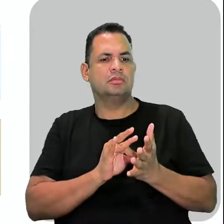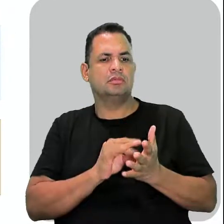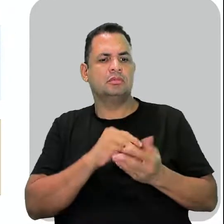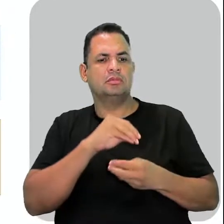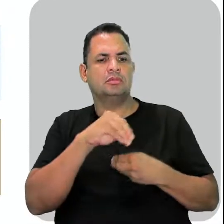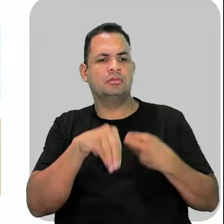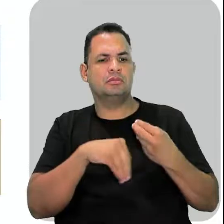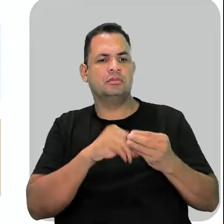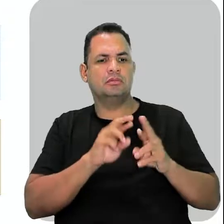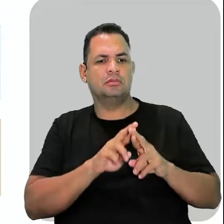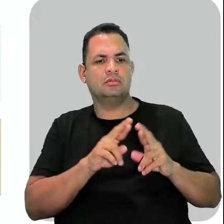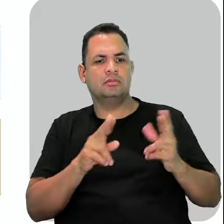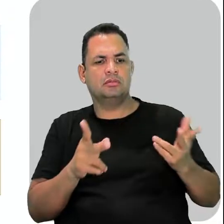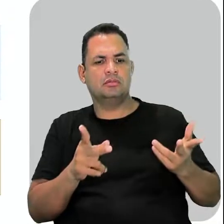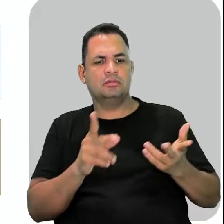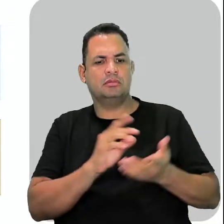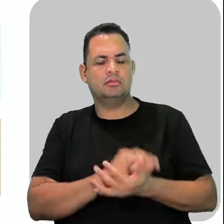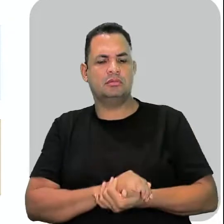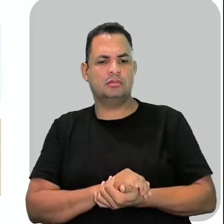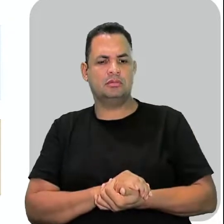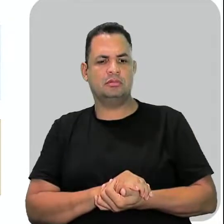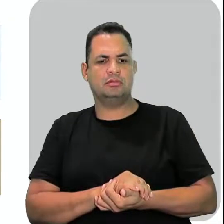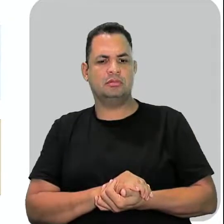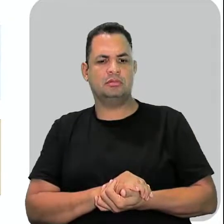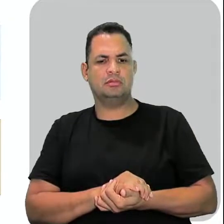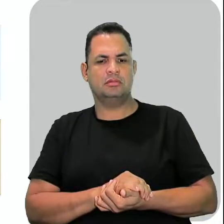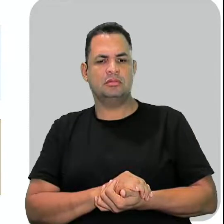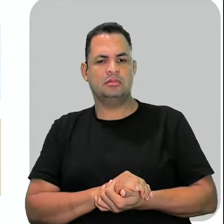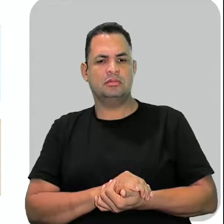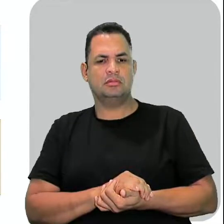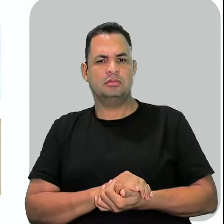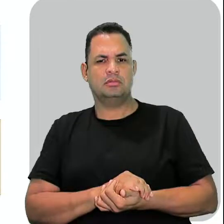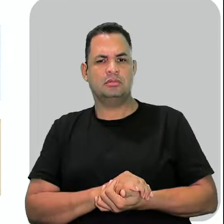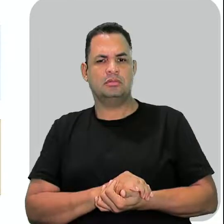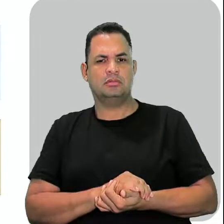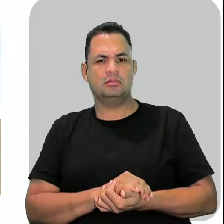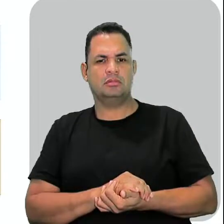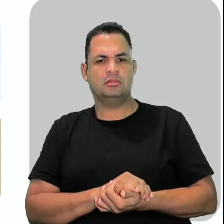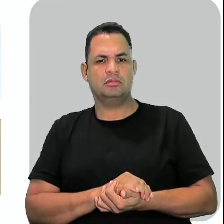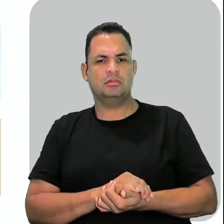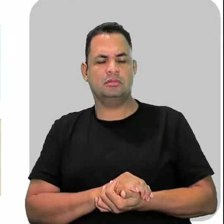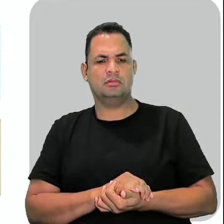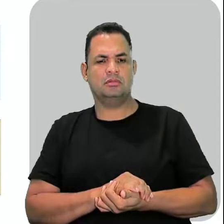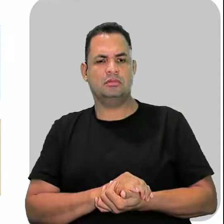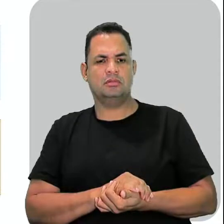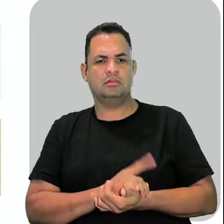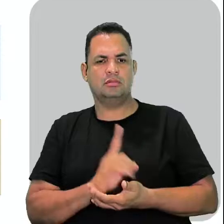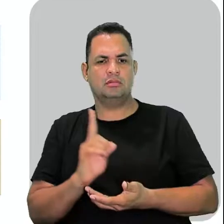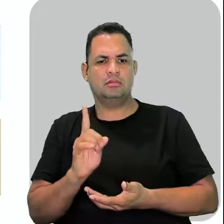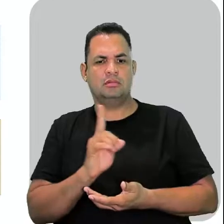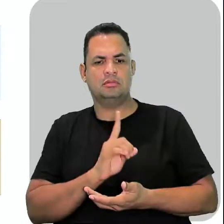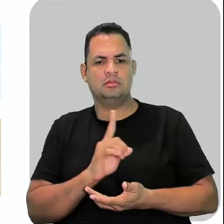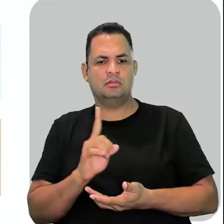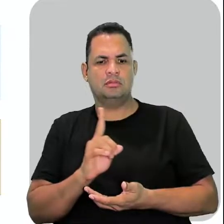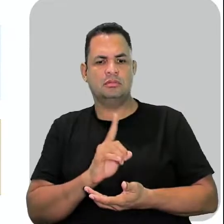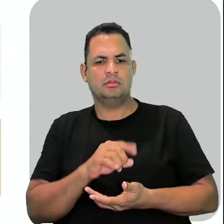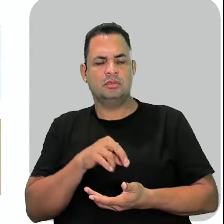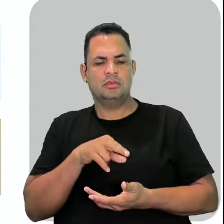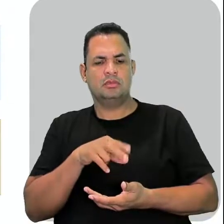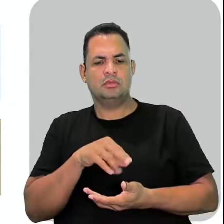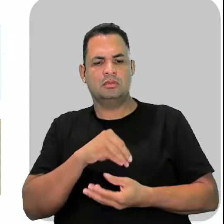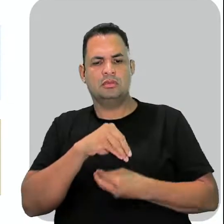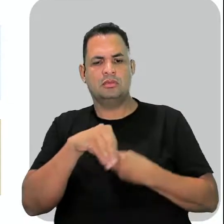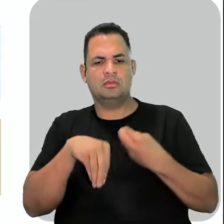composto diferente deste outro aqui, onde o meu etil está para baixo. Eles não são os mesmos compostos,